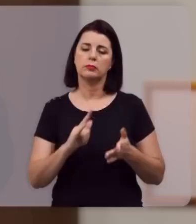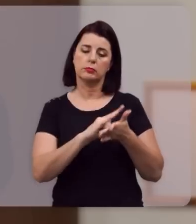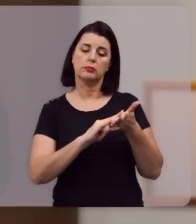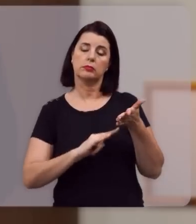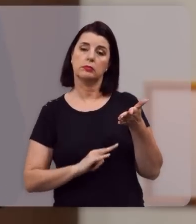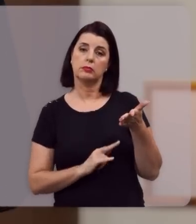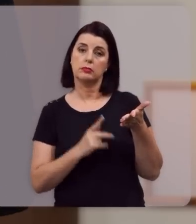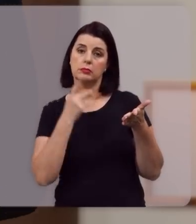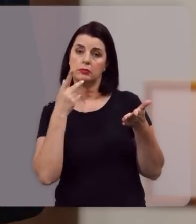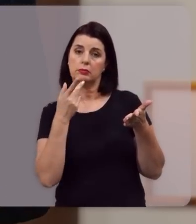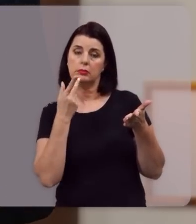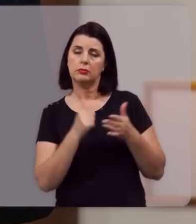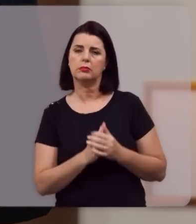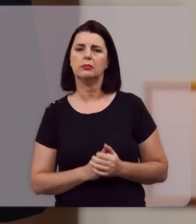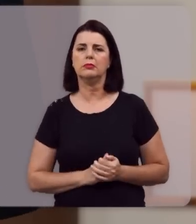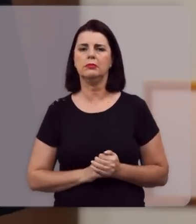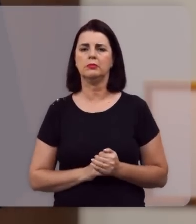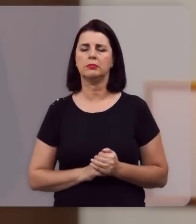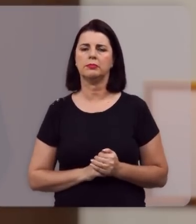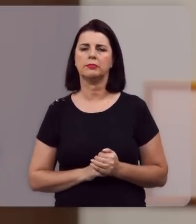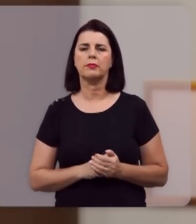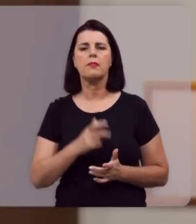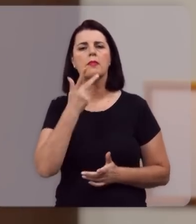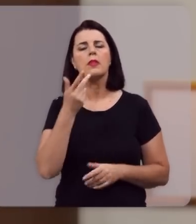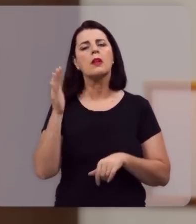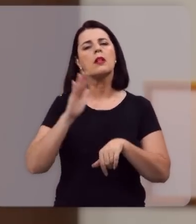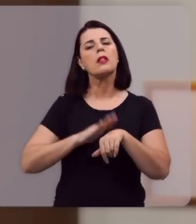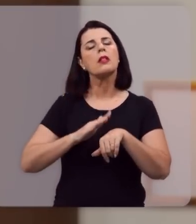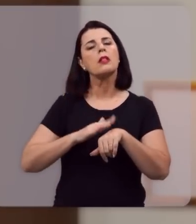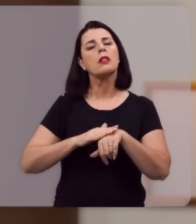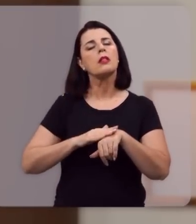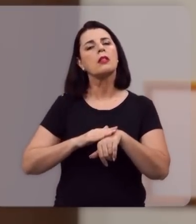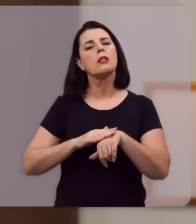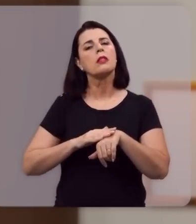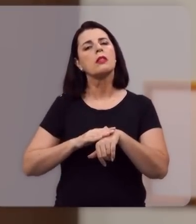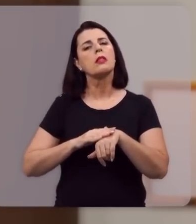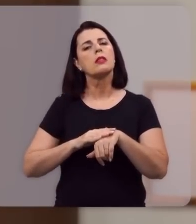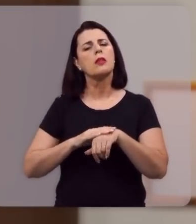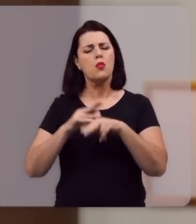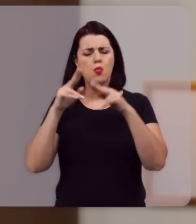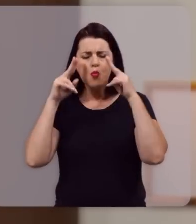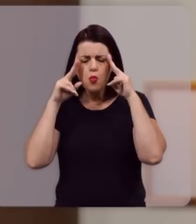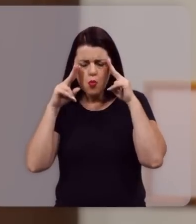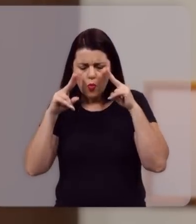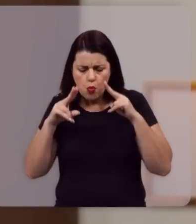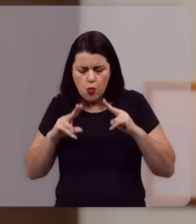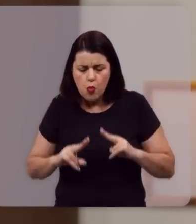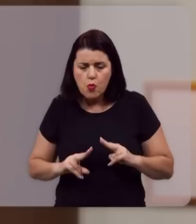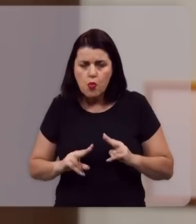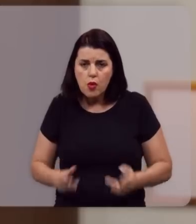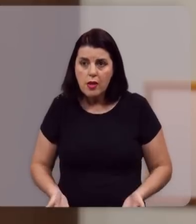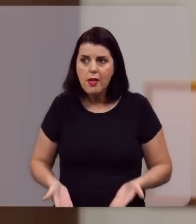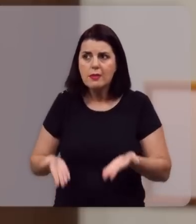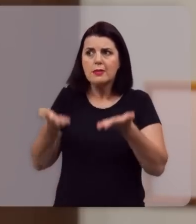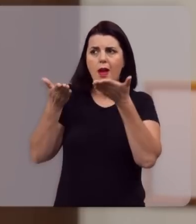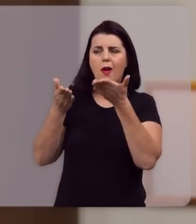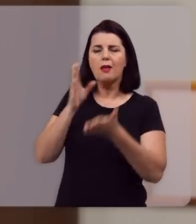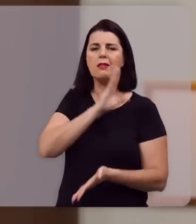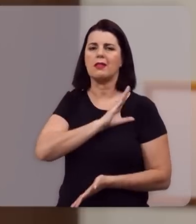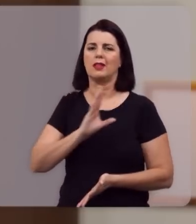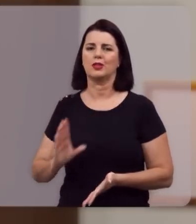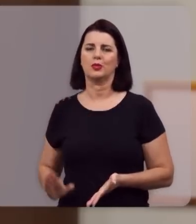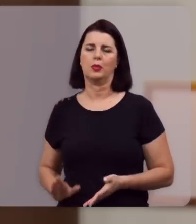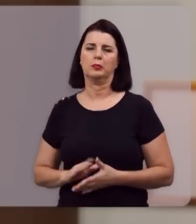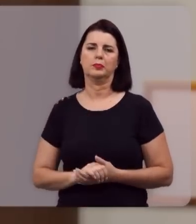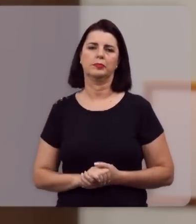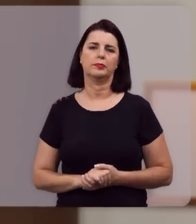E no texto em pauta, ele fala sobre a humilhação e a exaltação de